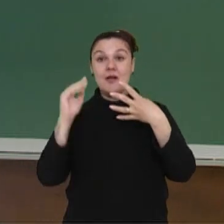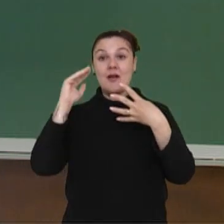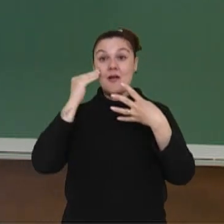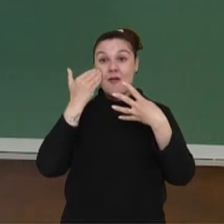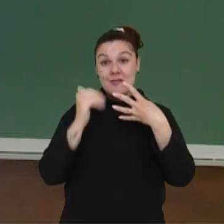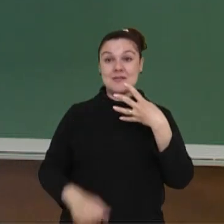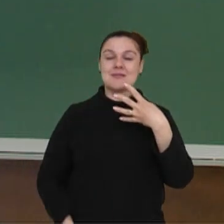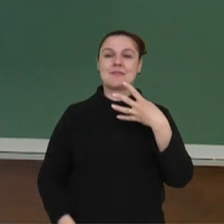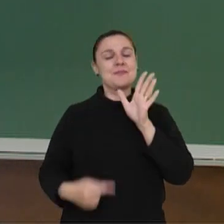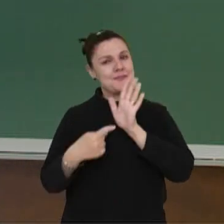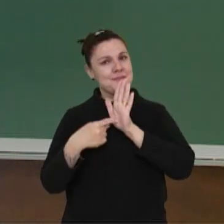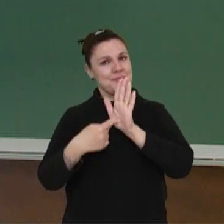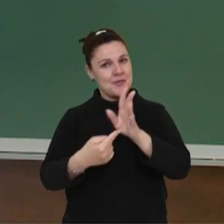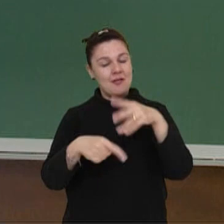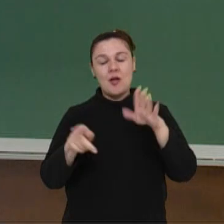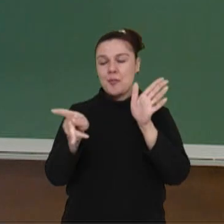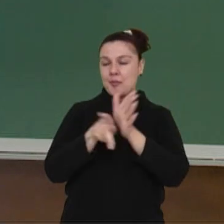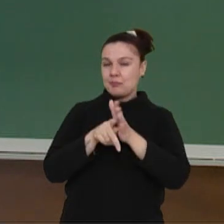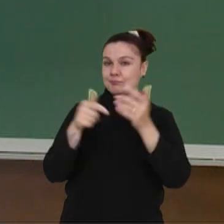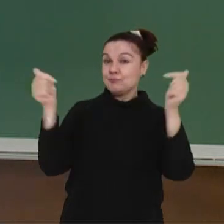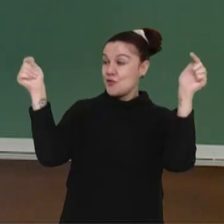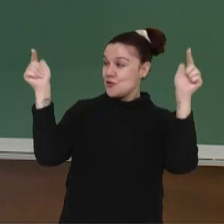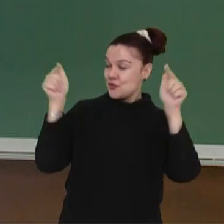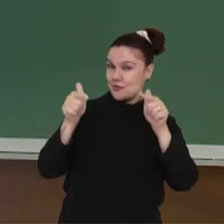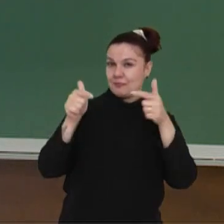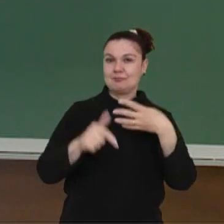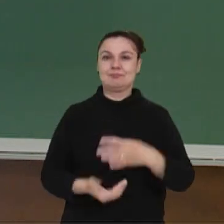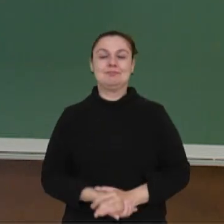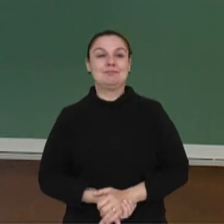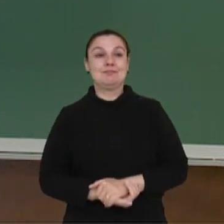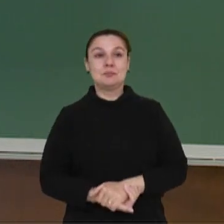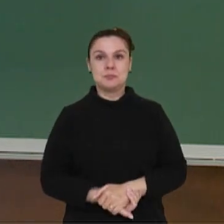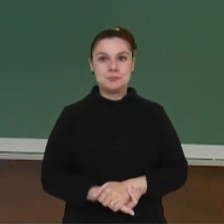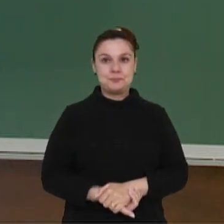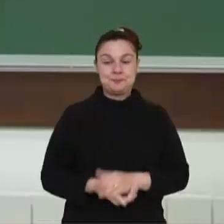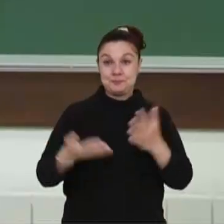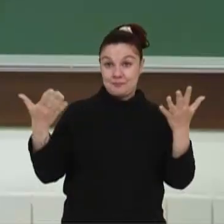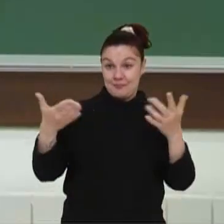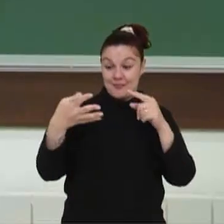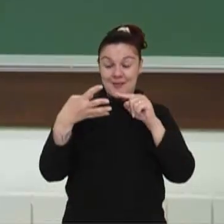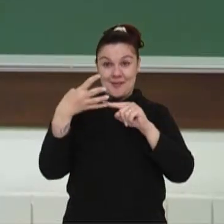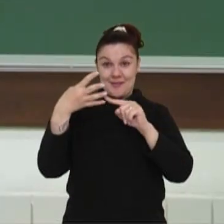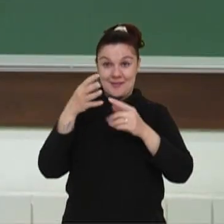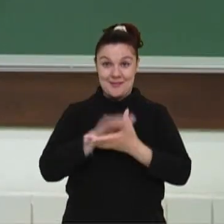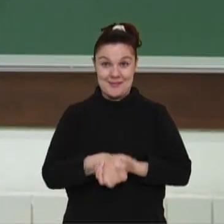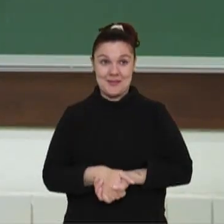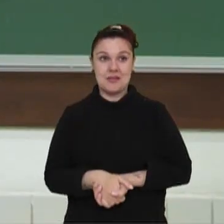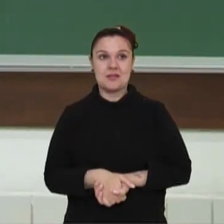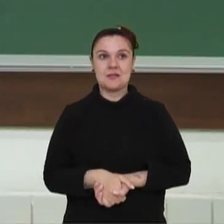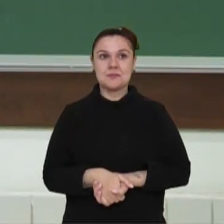cor-de-rosa e aí indica que é um tempo de sol. Vamos para mais uma atividade?